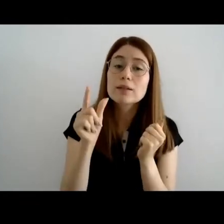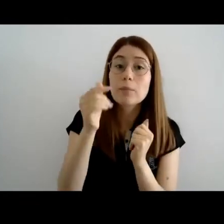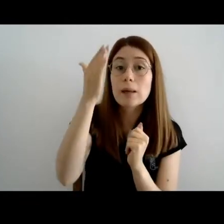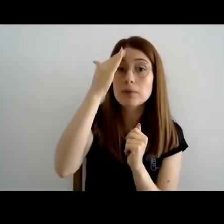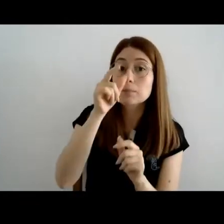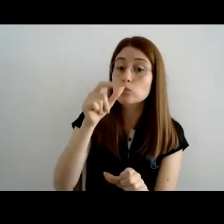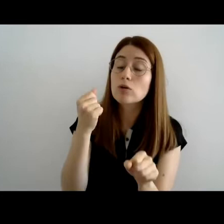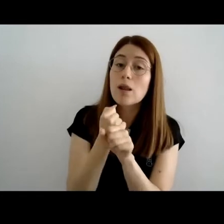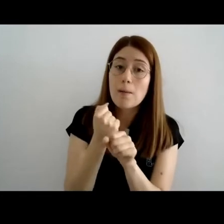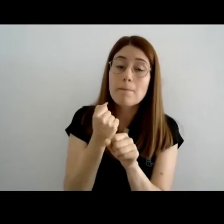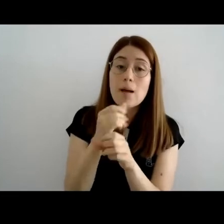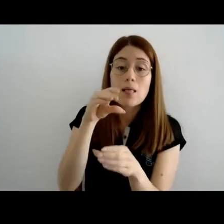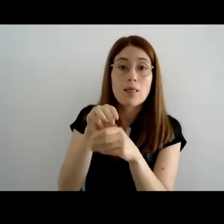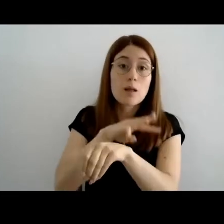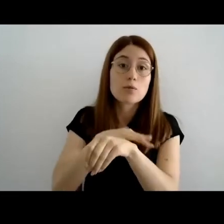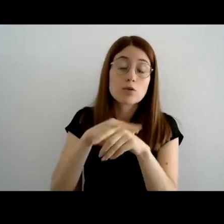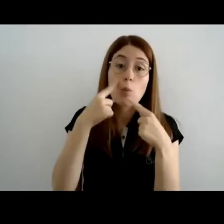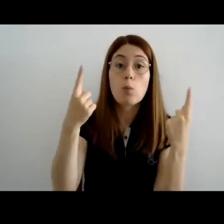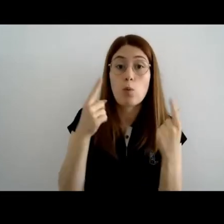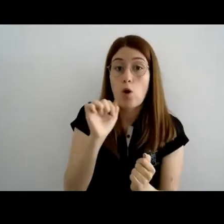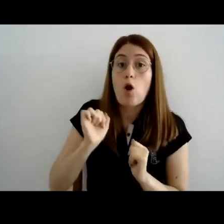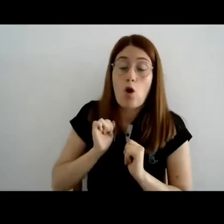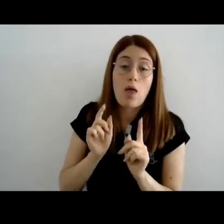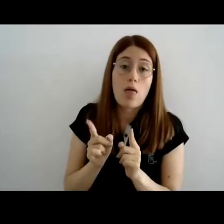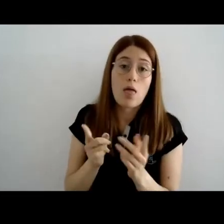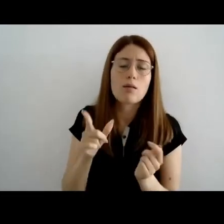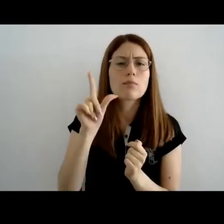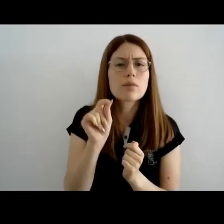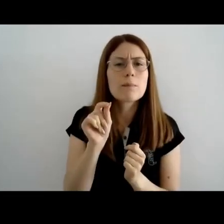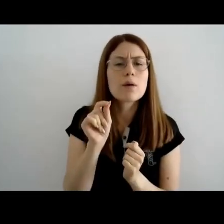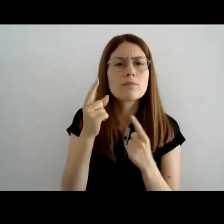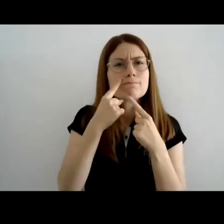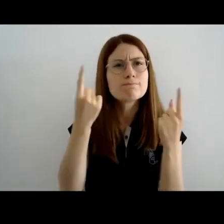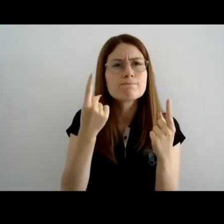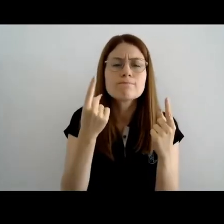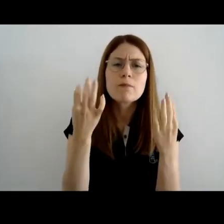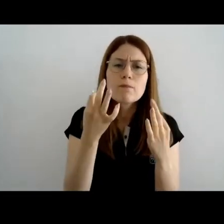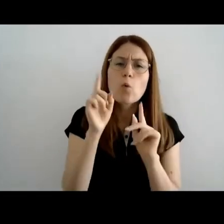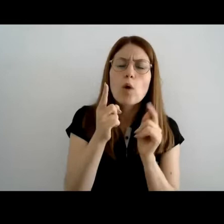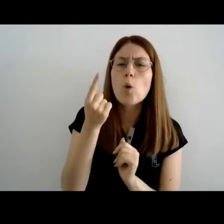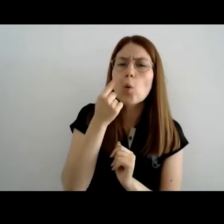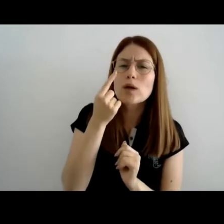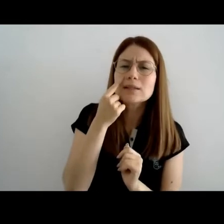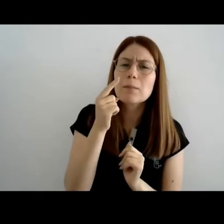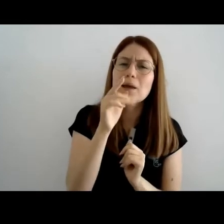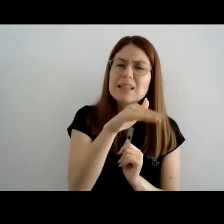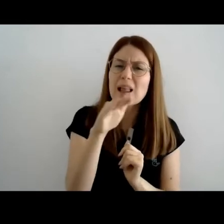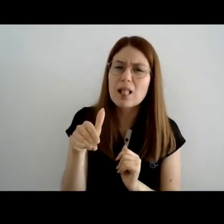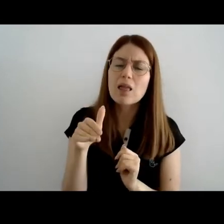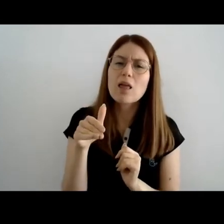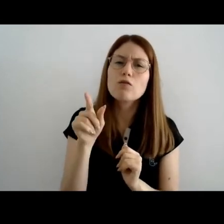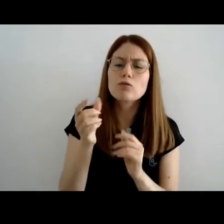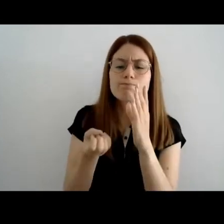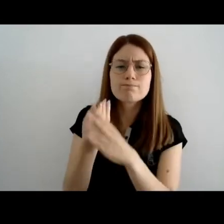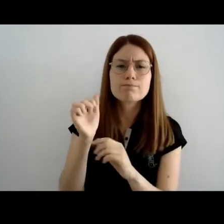dos trabalhadores desta administração que é a nossa. Constei também naquilo que é um conhecimento científico